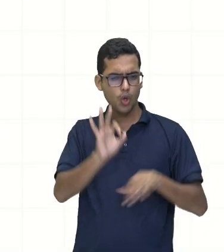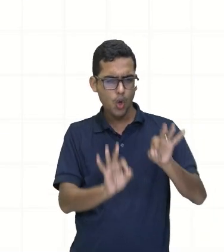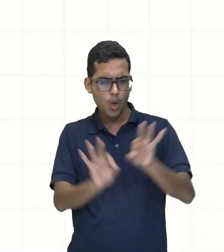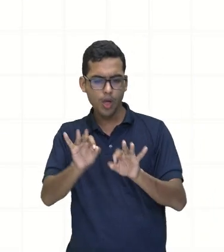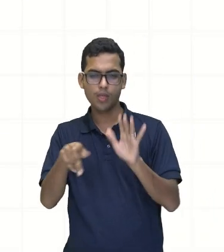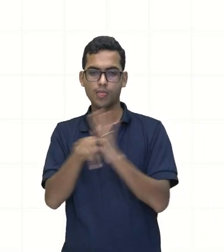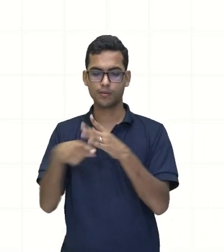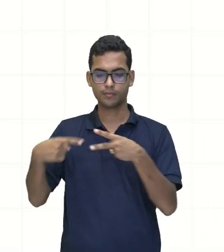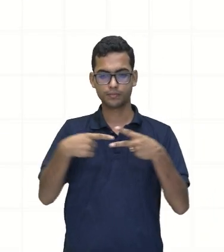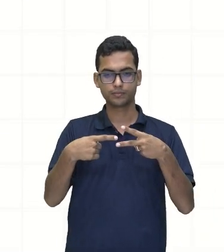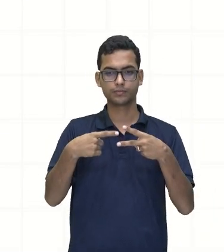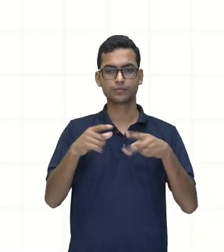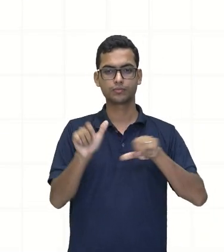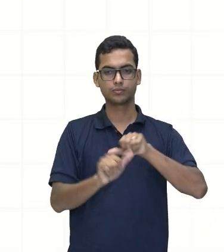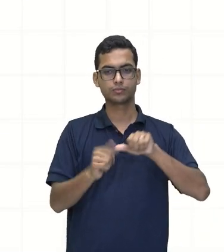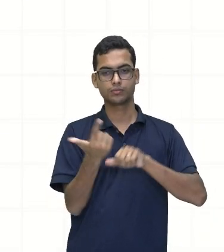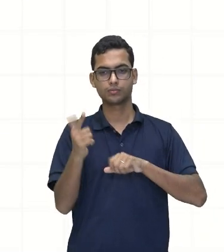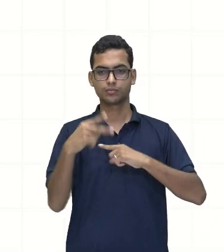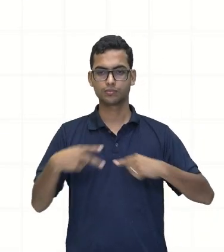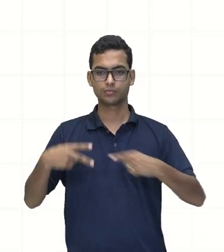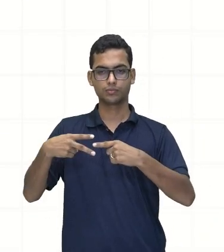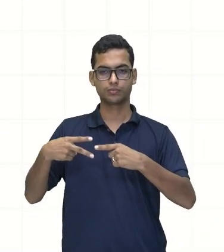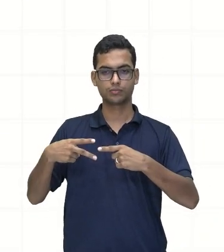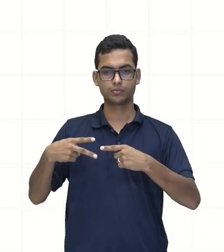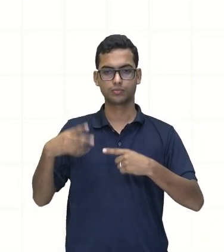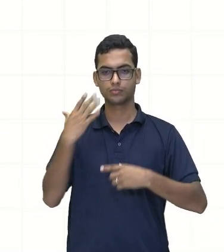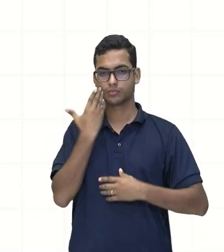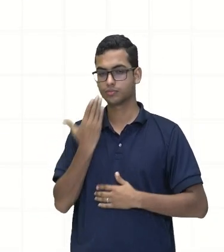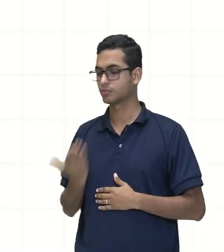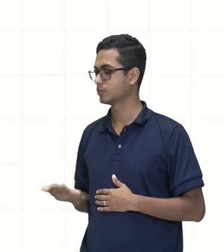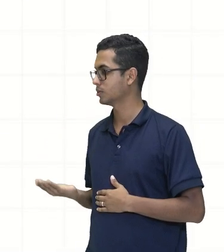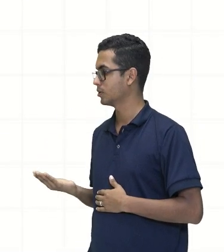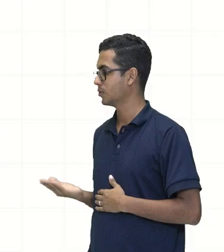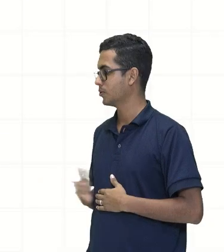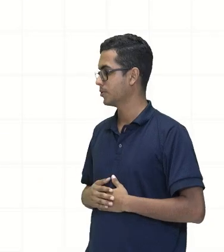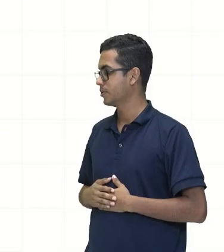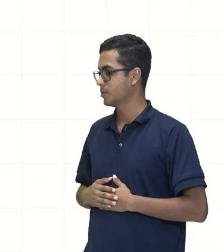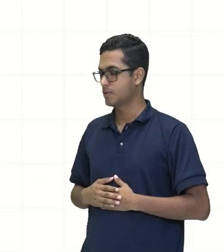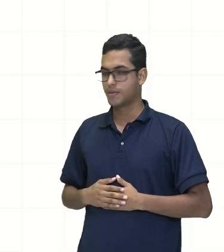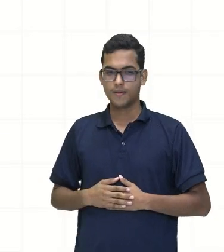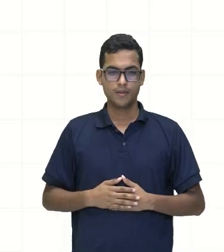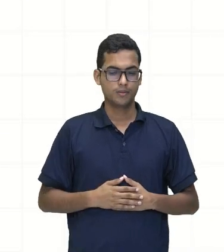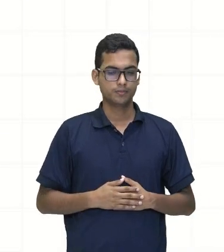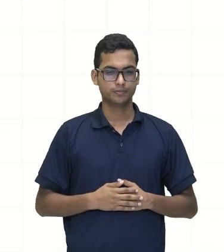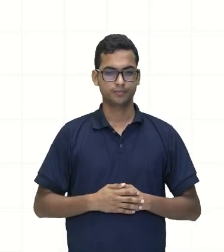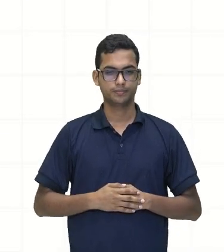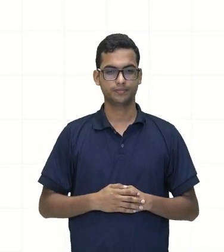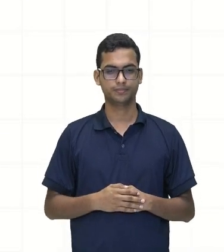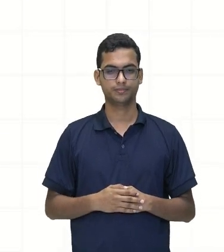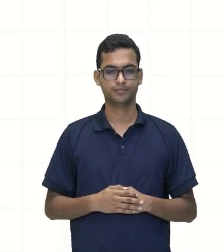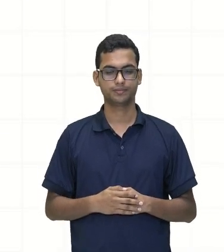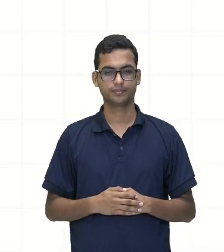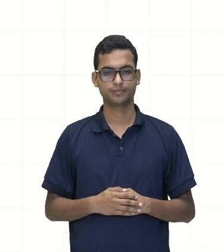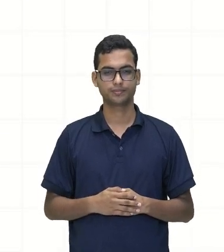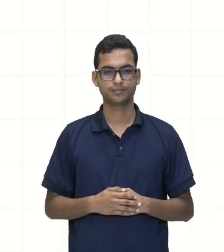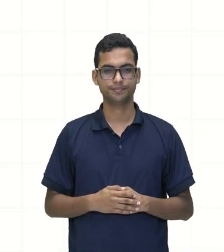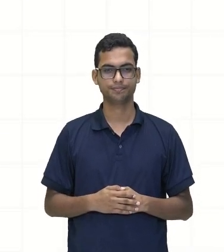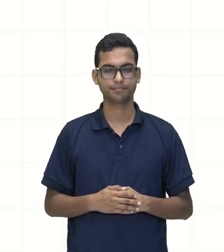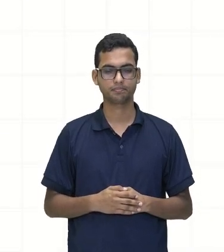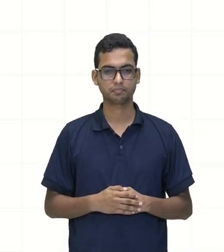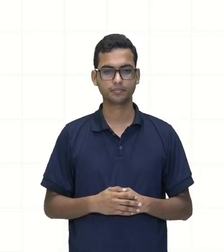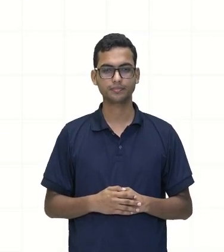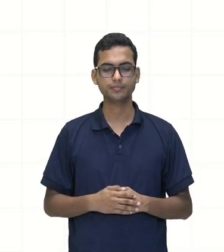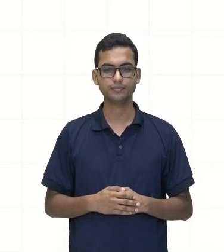da letra F, vai para a letra G. E sai da letra G e vai para a letra H, ok?